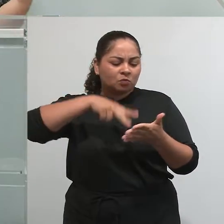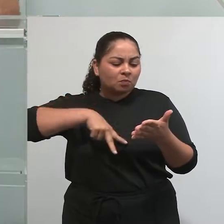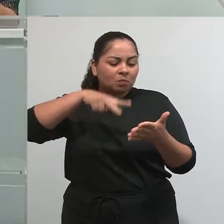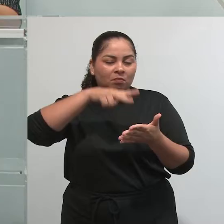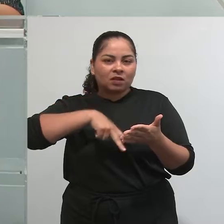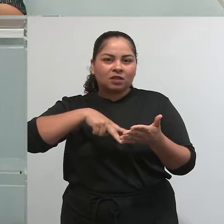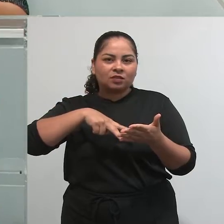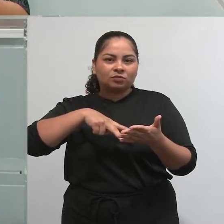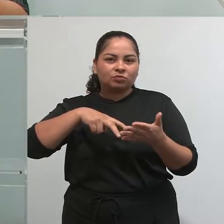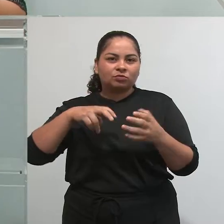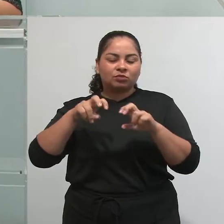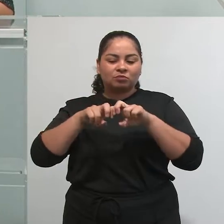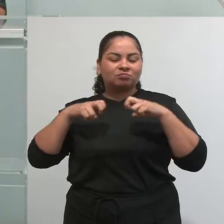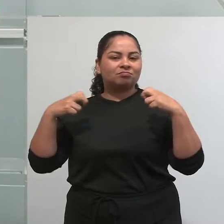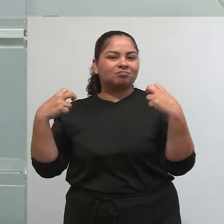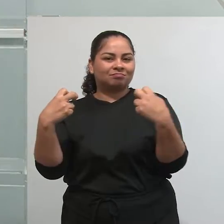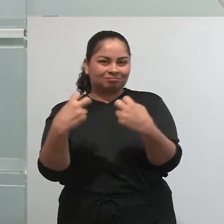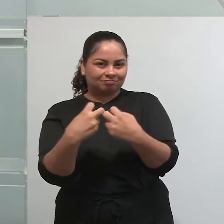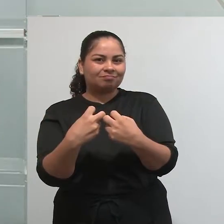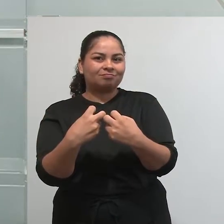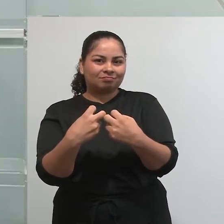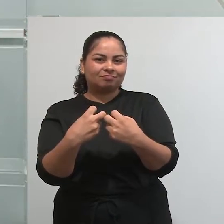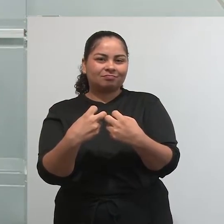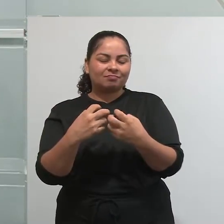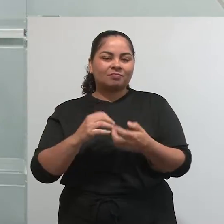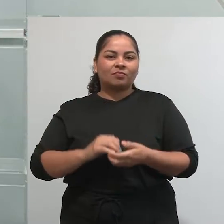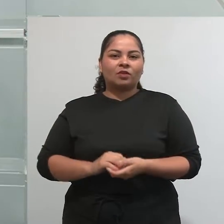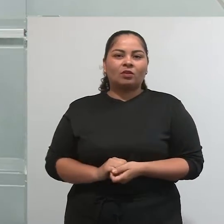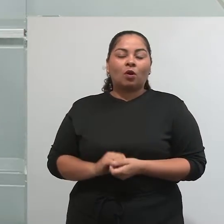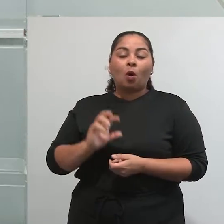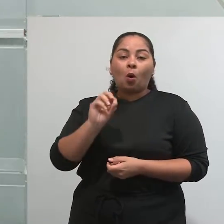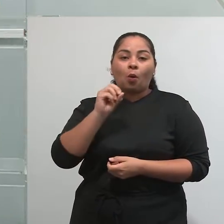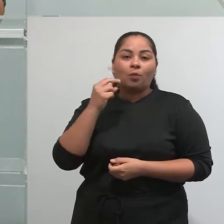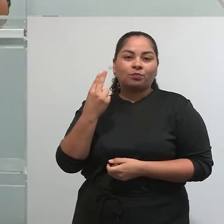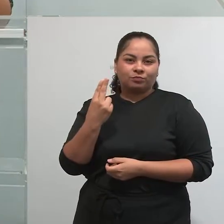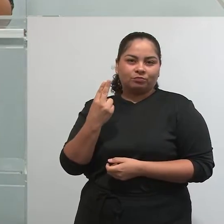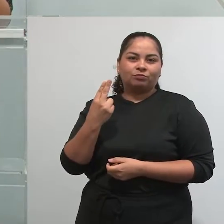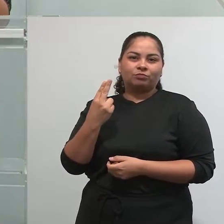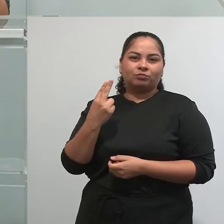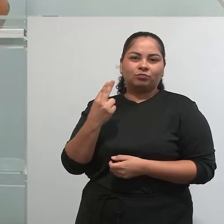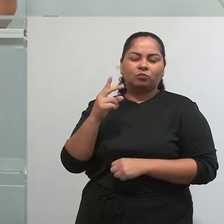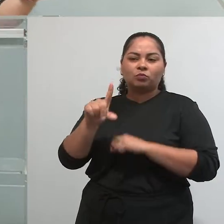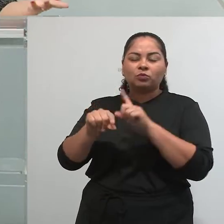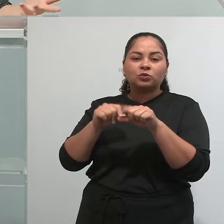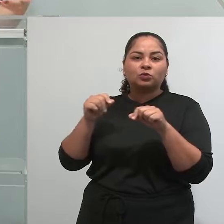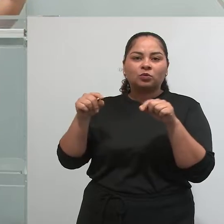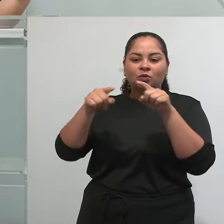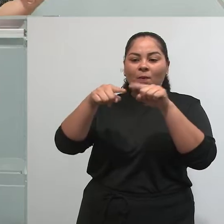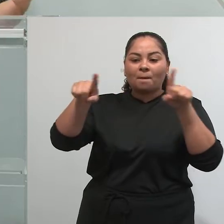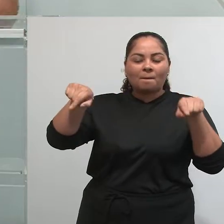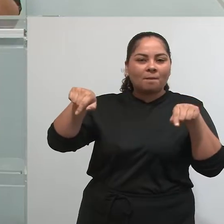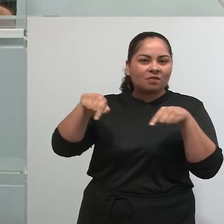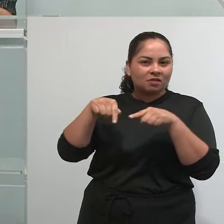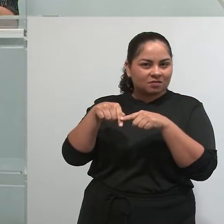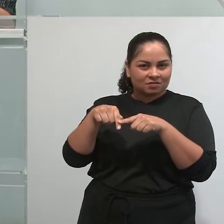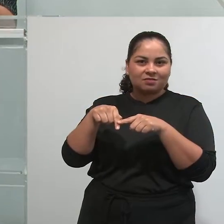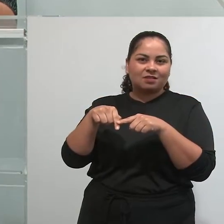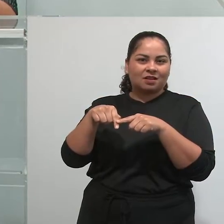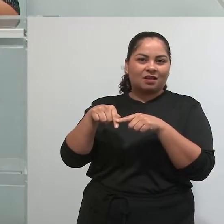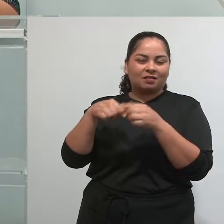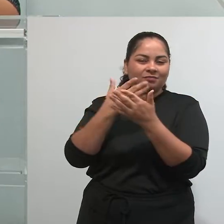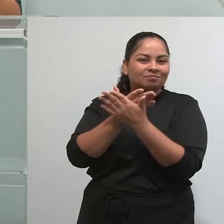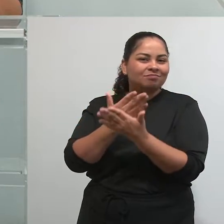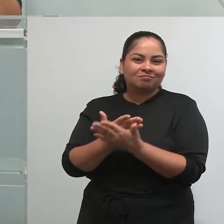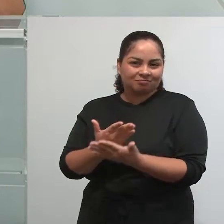leitura compartilhada, você pode, né, se possível, escolher uma sala de aula do espaço que você está